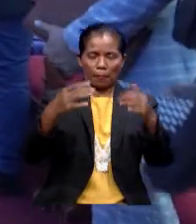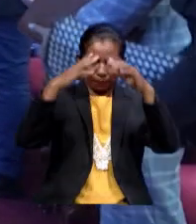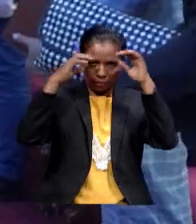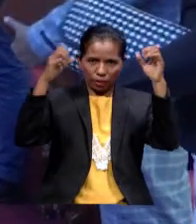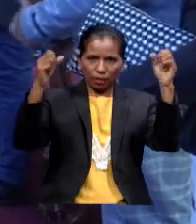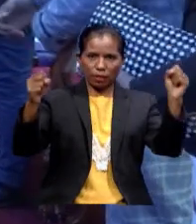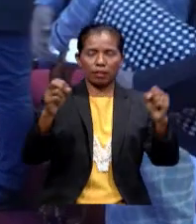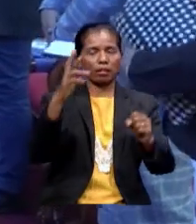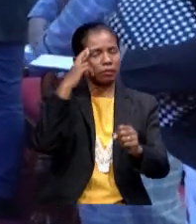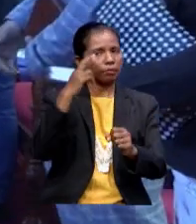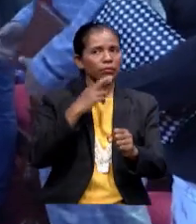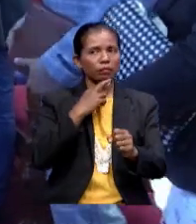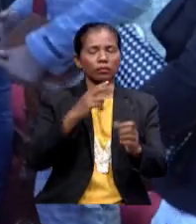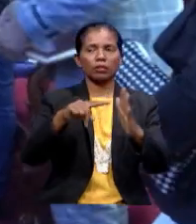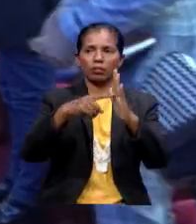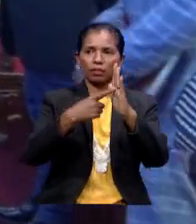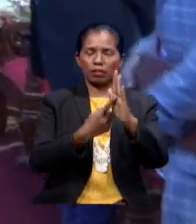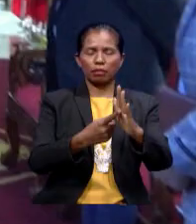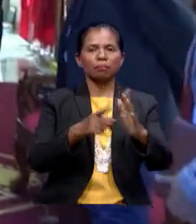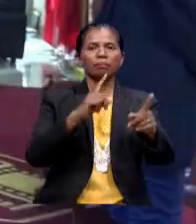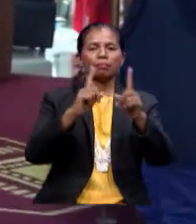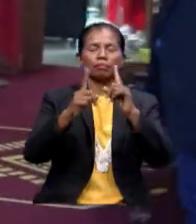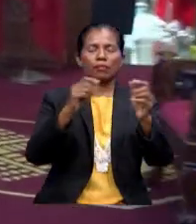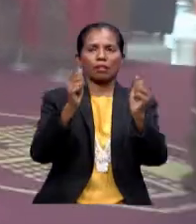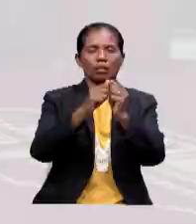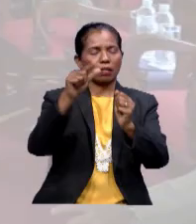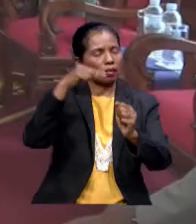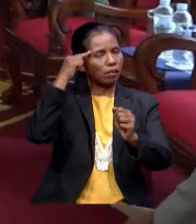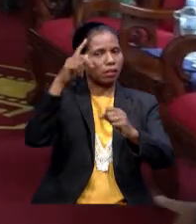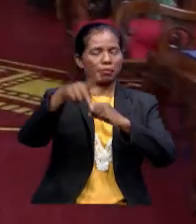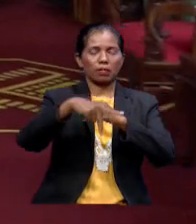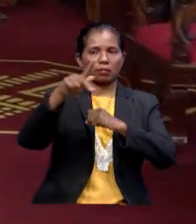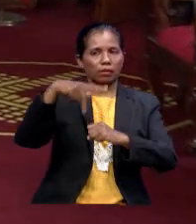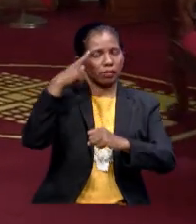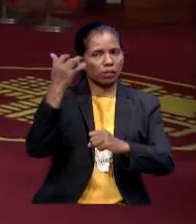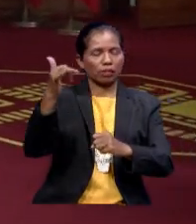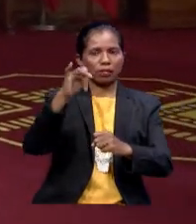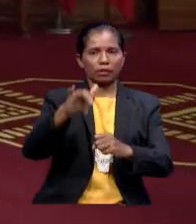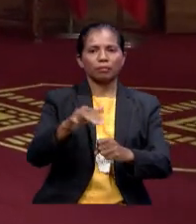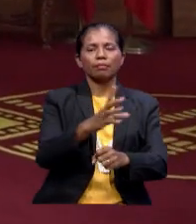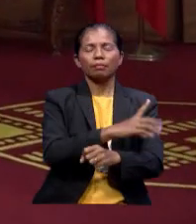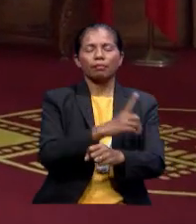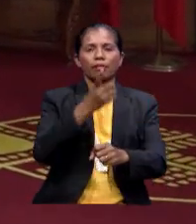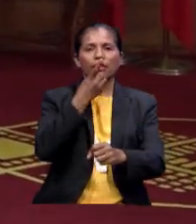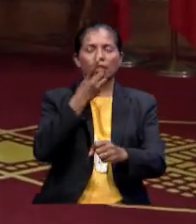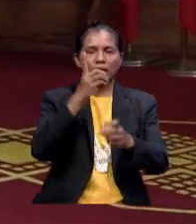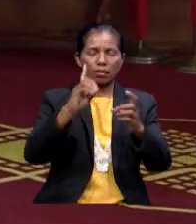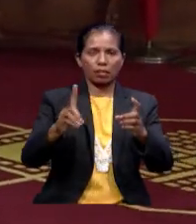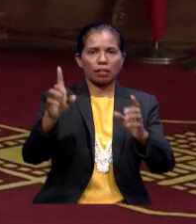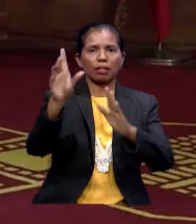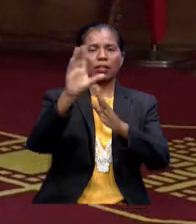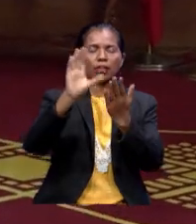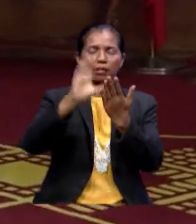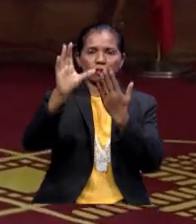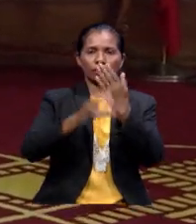Republika Zera Mozorta, hu halo onna, consultação ba governo, no partido político sira, molok decreta calendário ba eleição parlamentar tina rihun rua